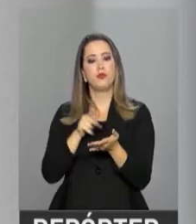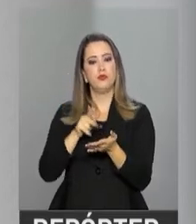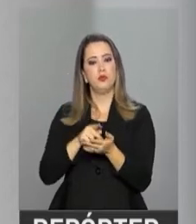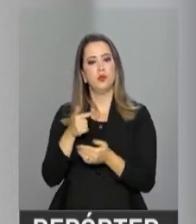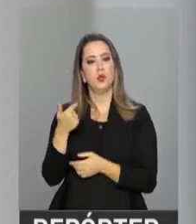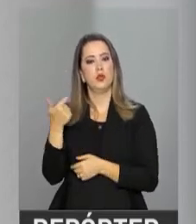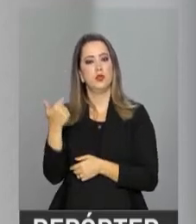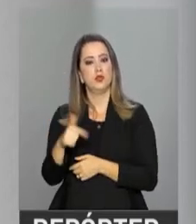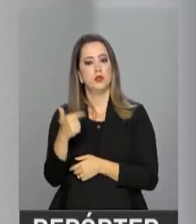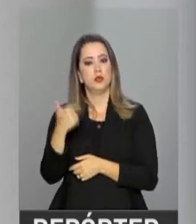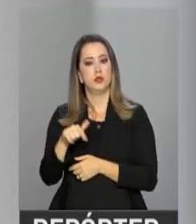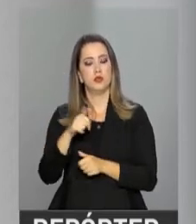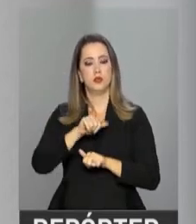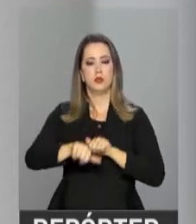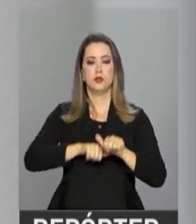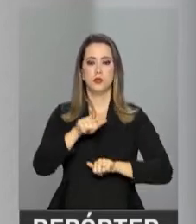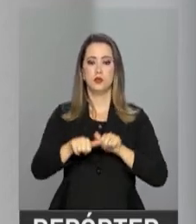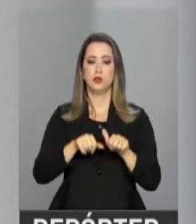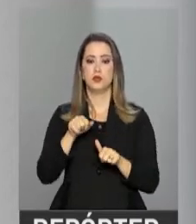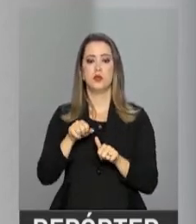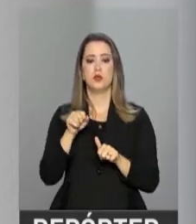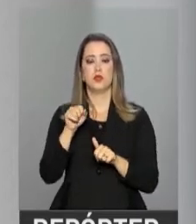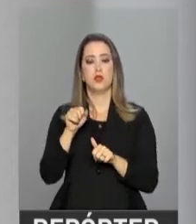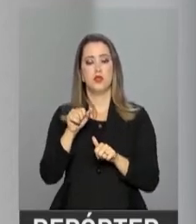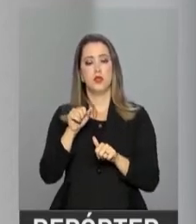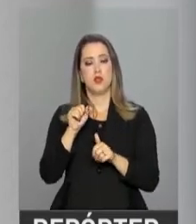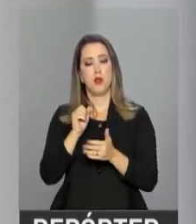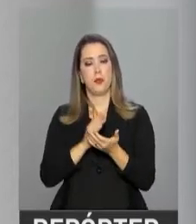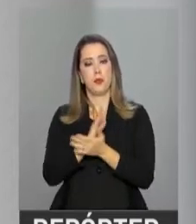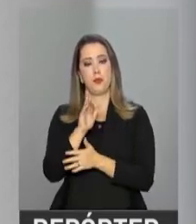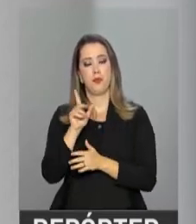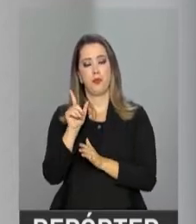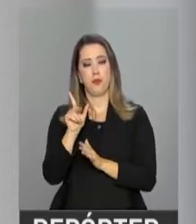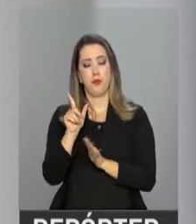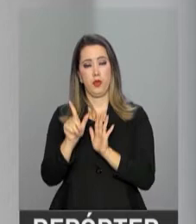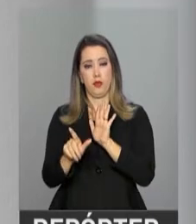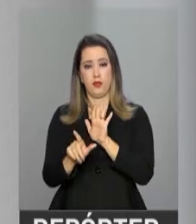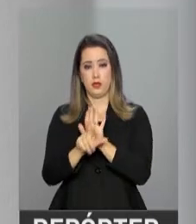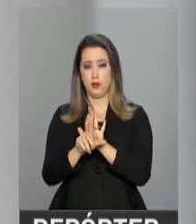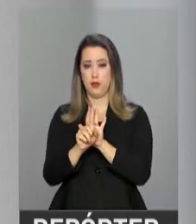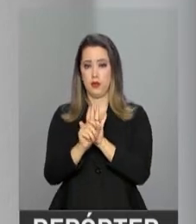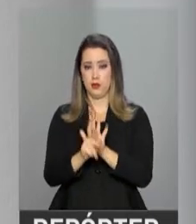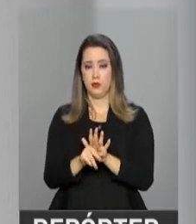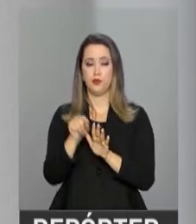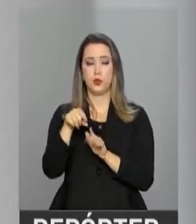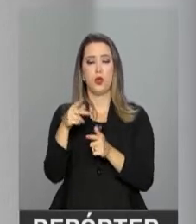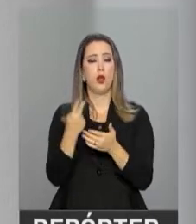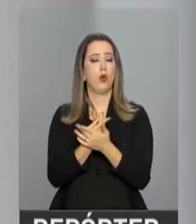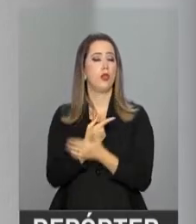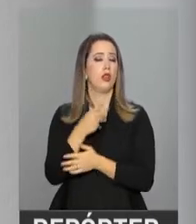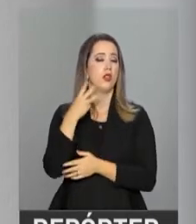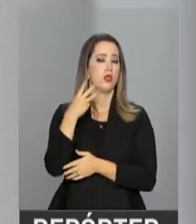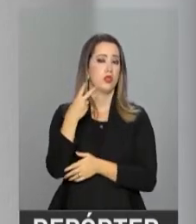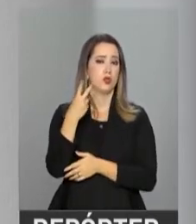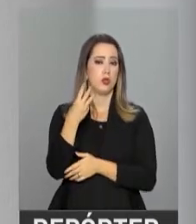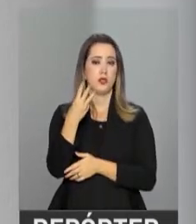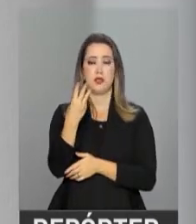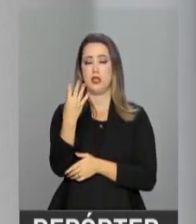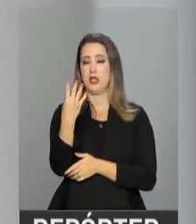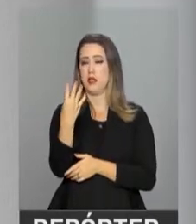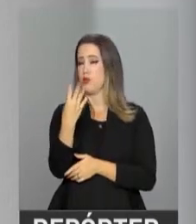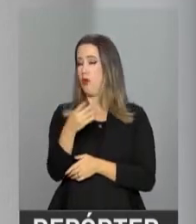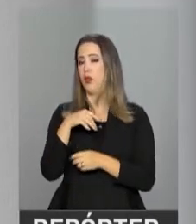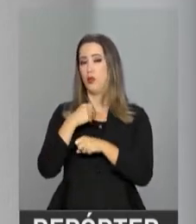houver uma reformulação da previdência o que vai acontecer daqui a dois três anos aquilo que aconteceu em portugal e da